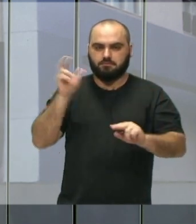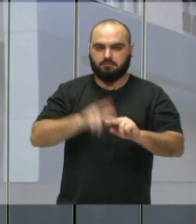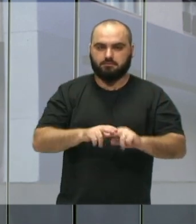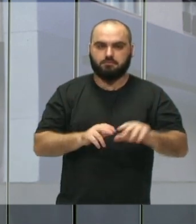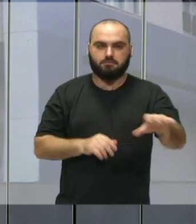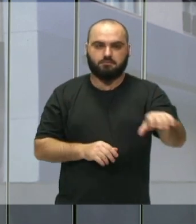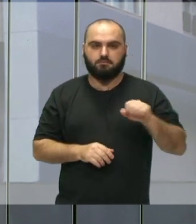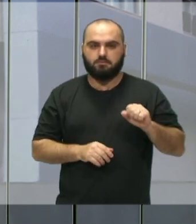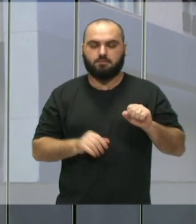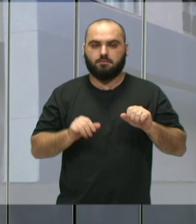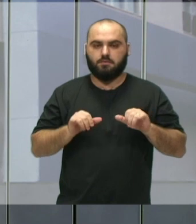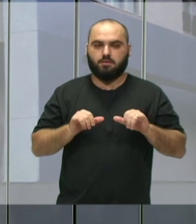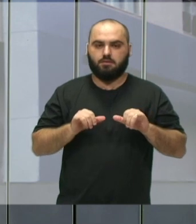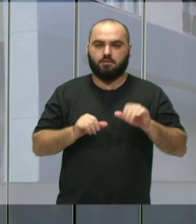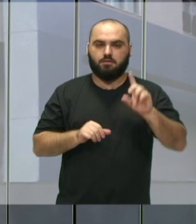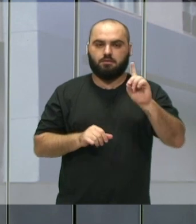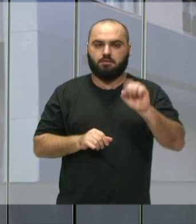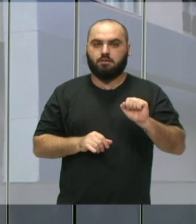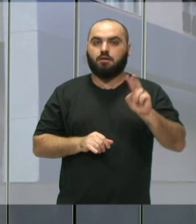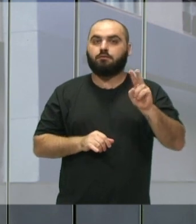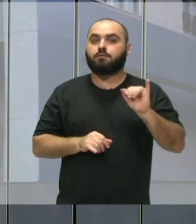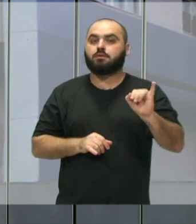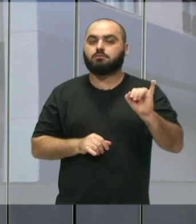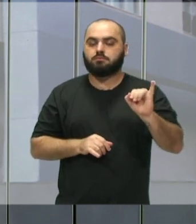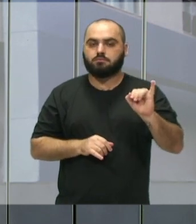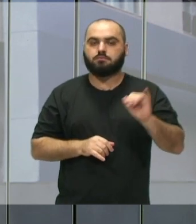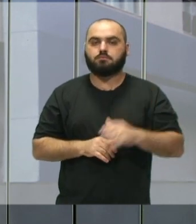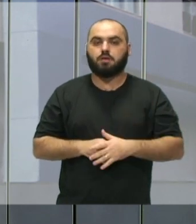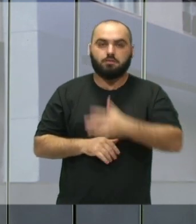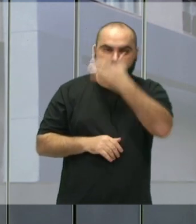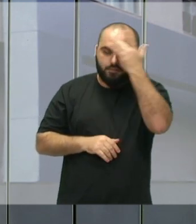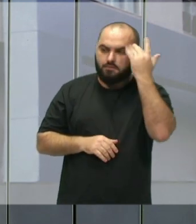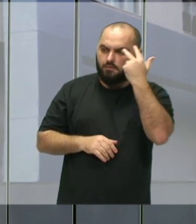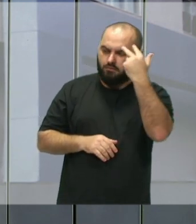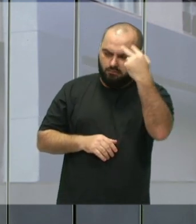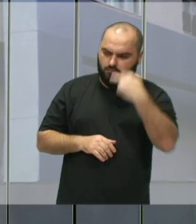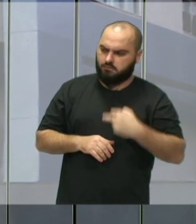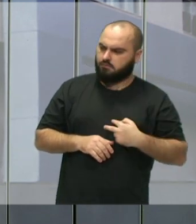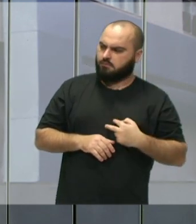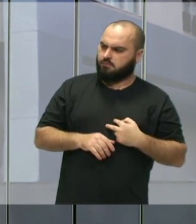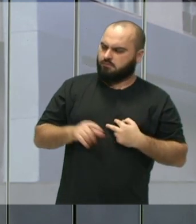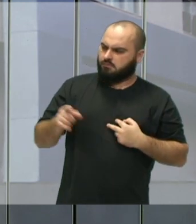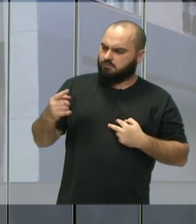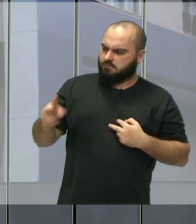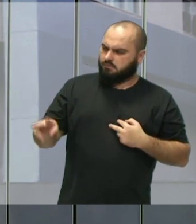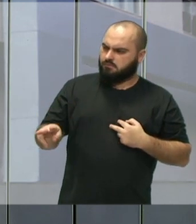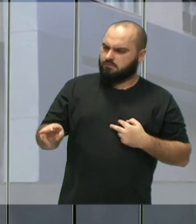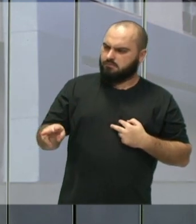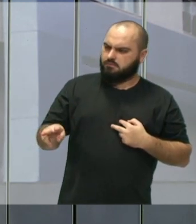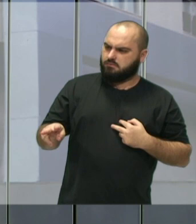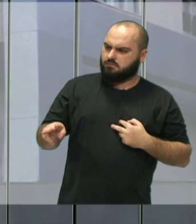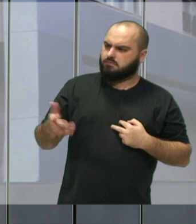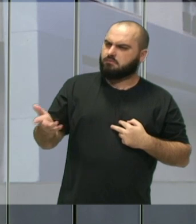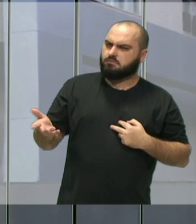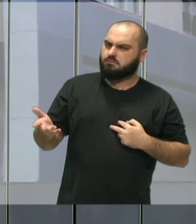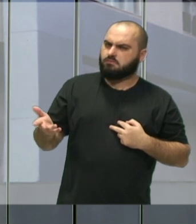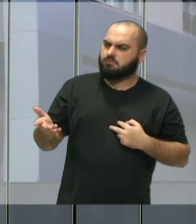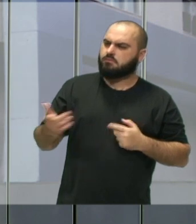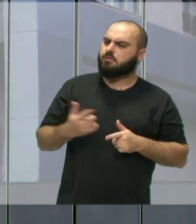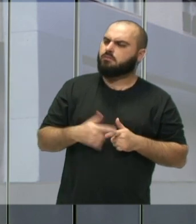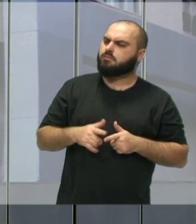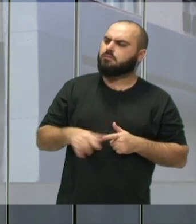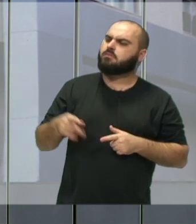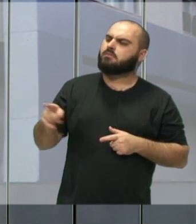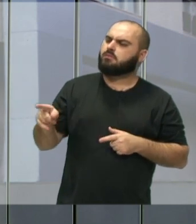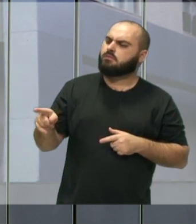pego o Davi desce e as pessoas ficam olhando para mim, tipo, qual é o problema